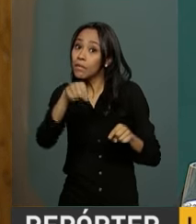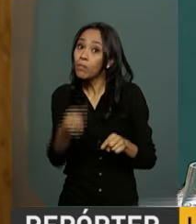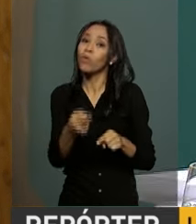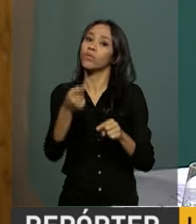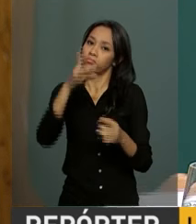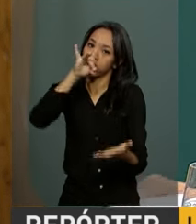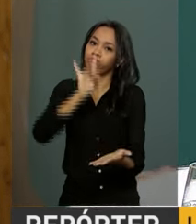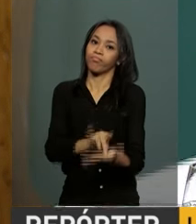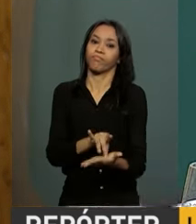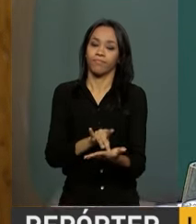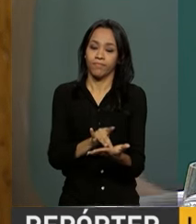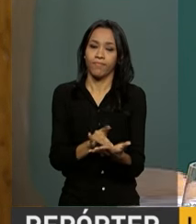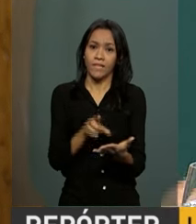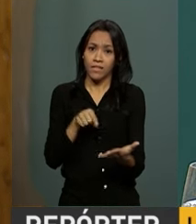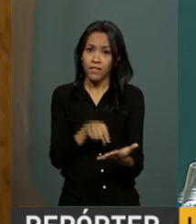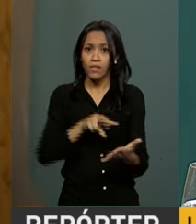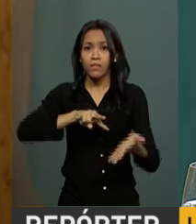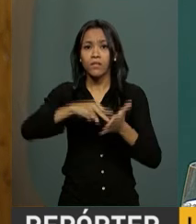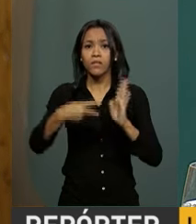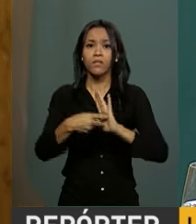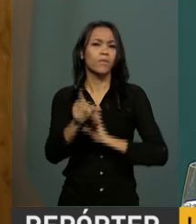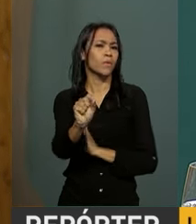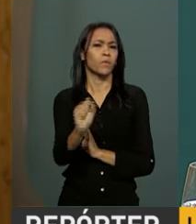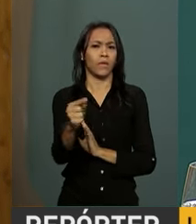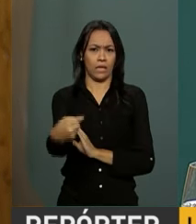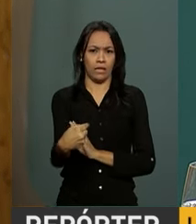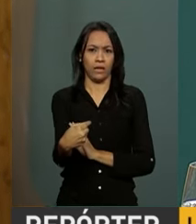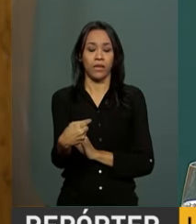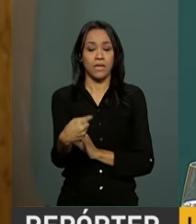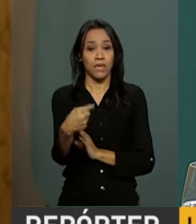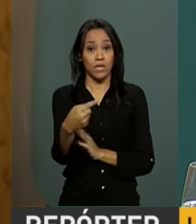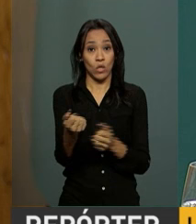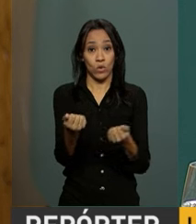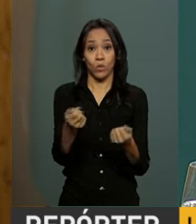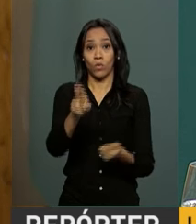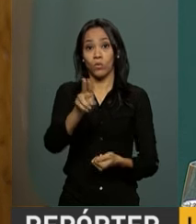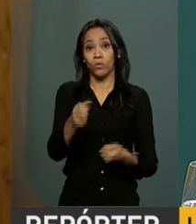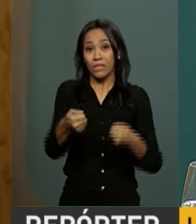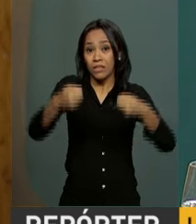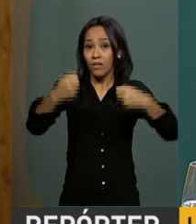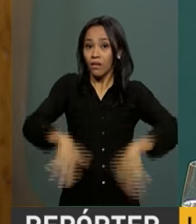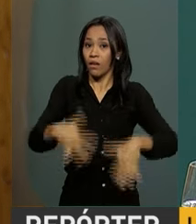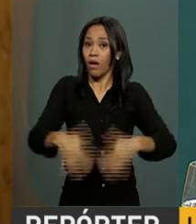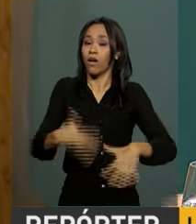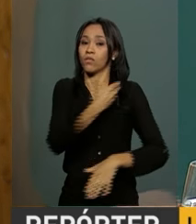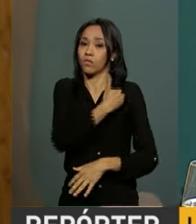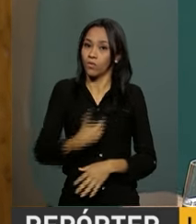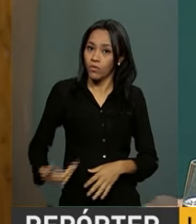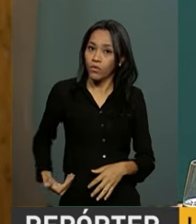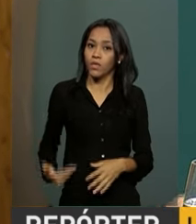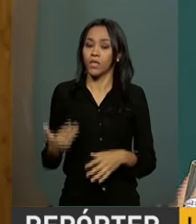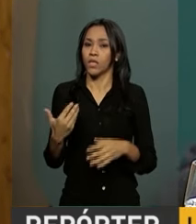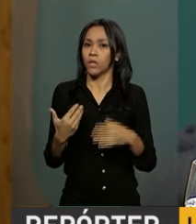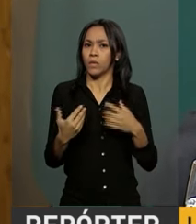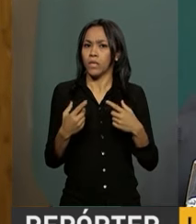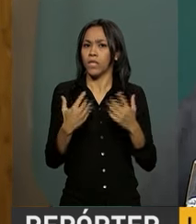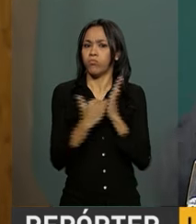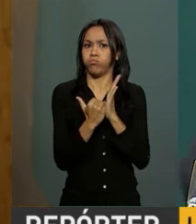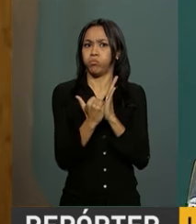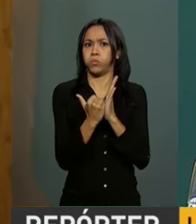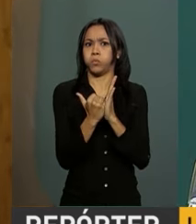implementado, isto vai significar que as despesas públicas que cresceram de